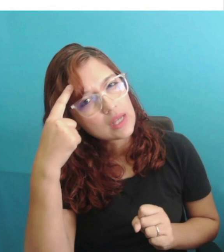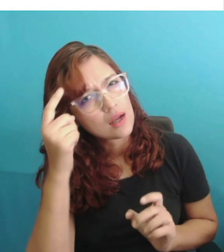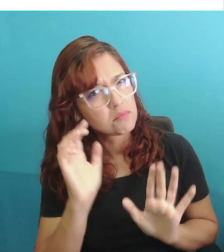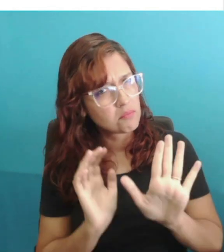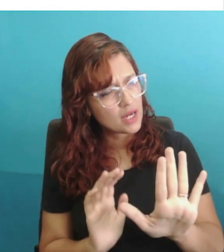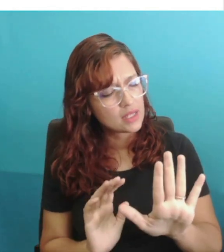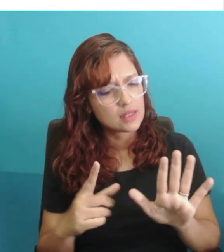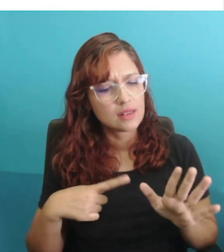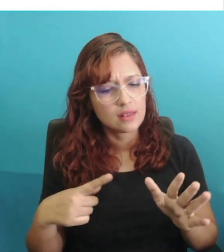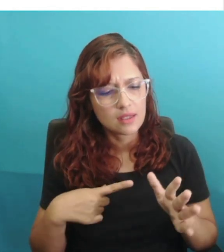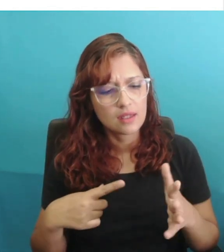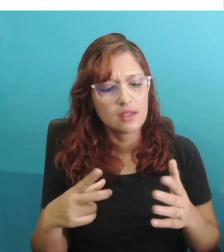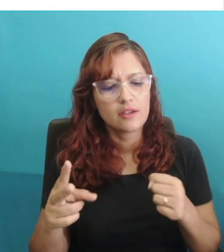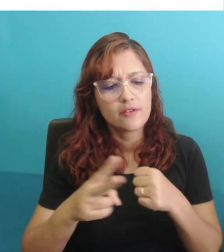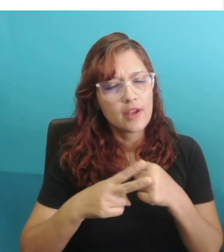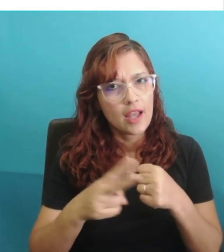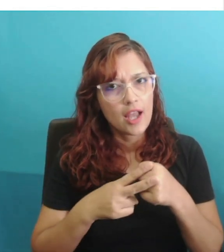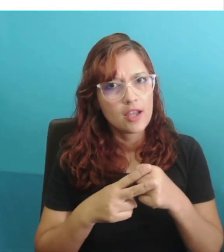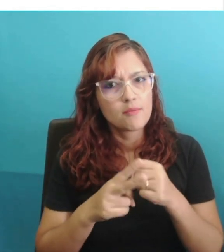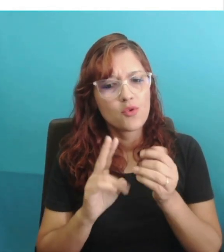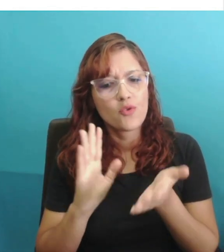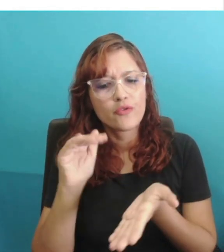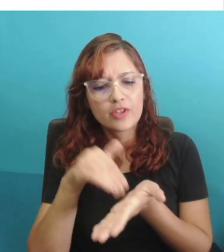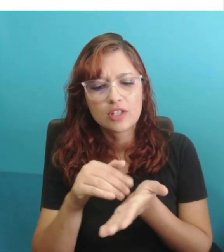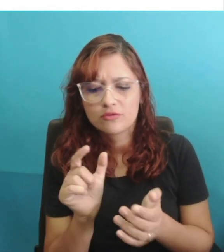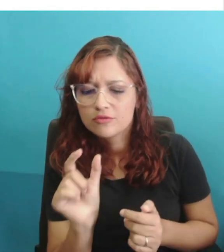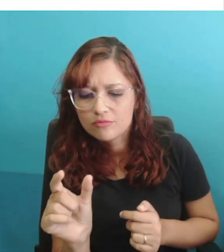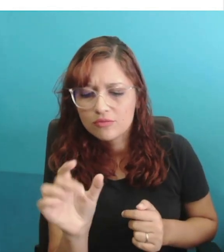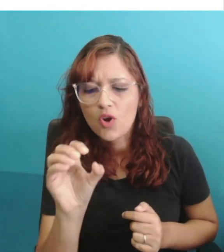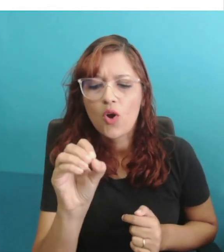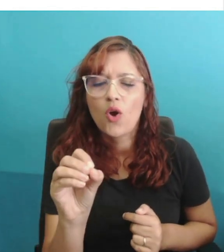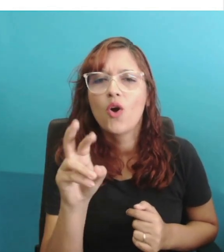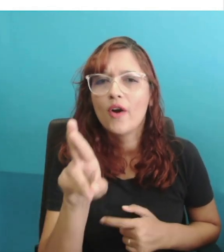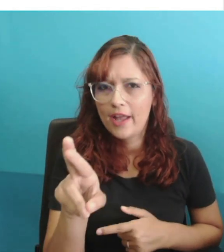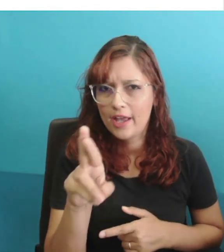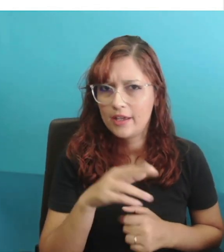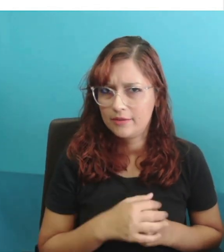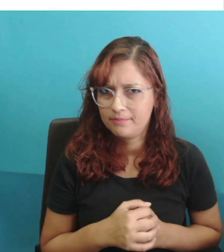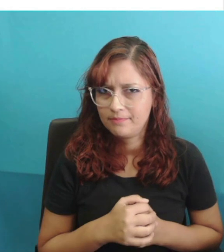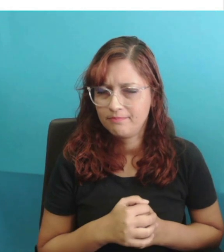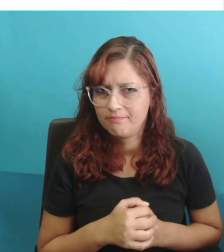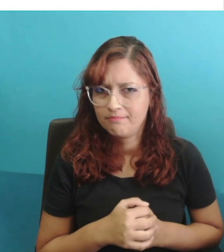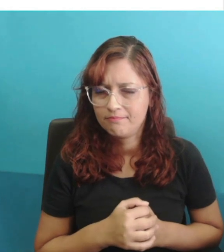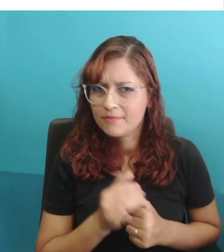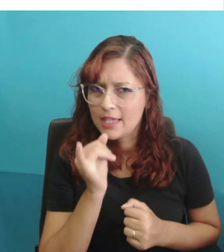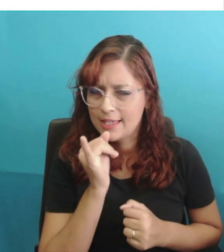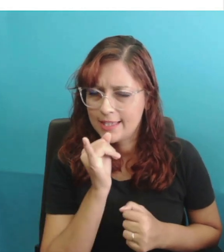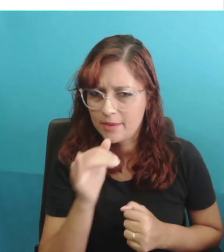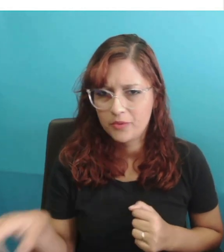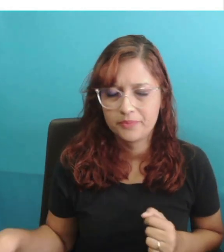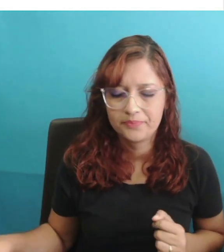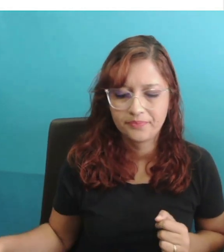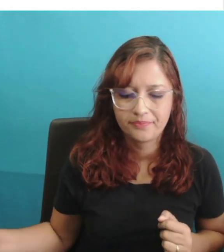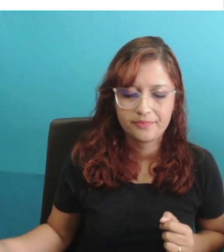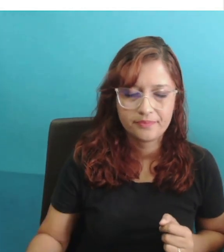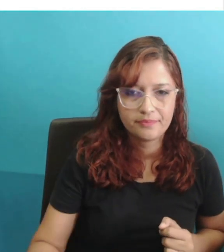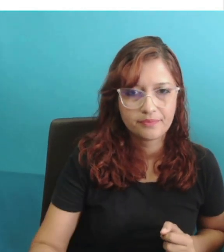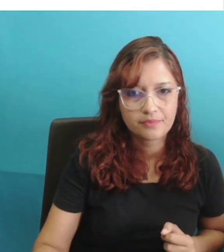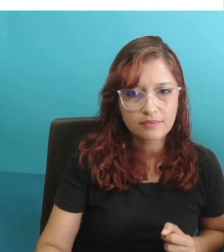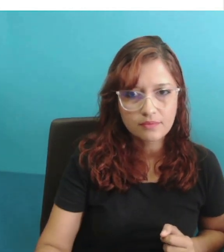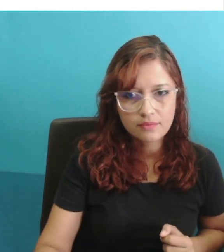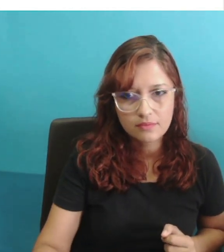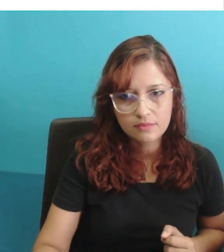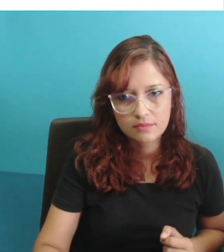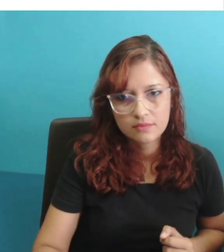frente. E talvez você esteja pensando, mas tem verbos que terminam com OR. Por